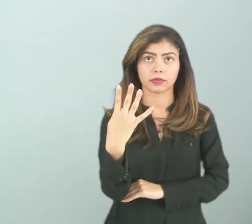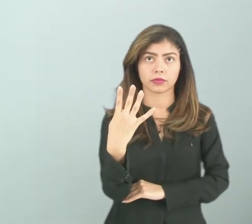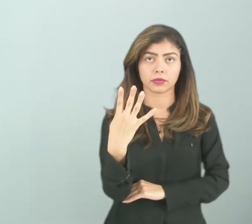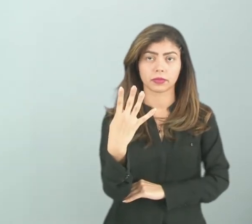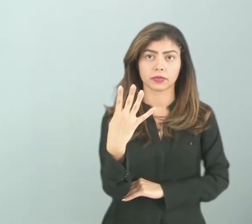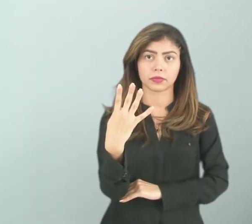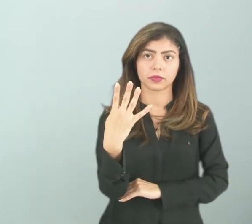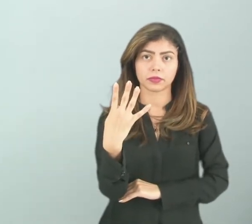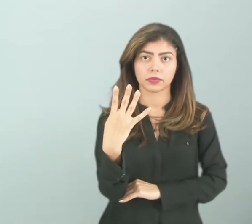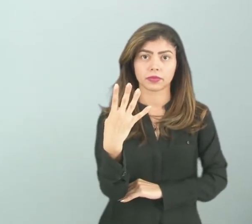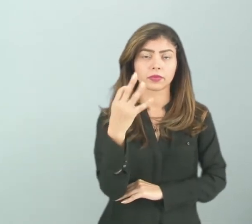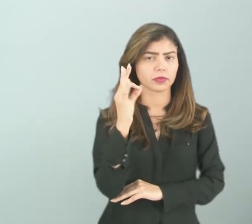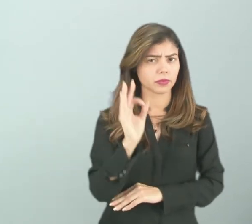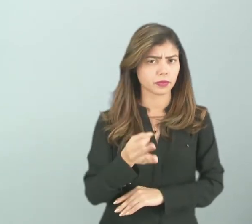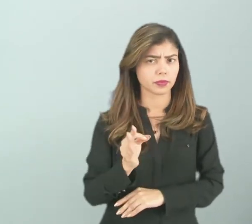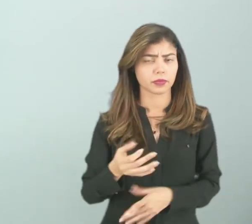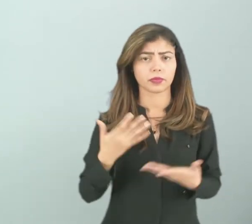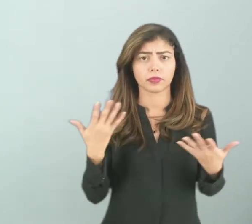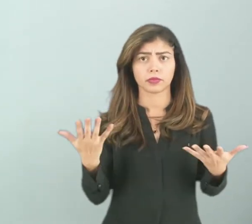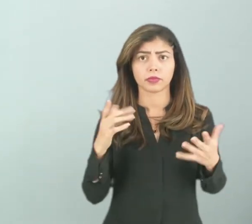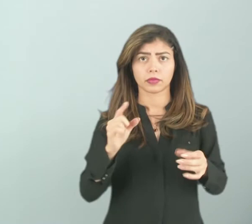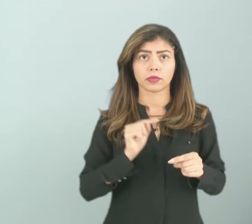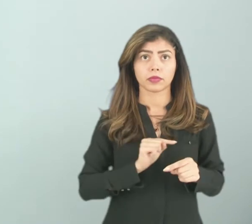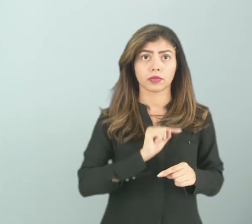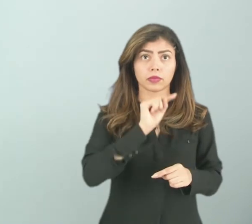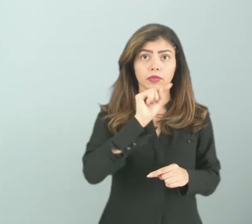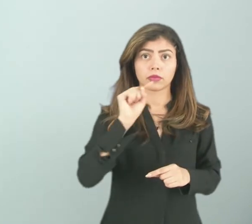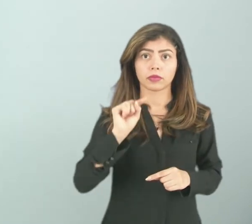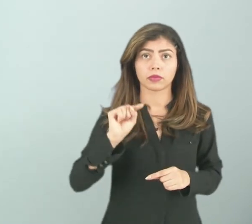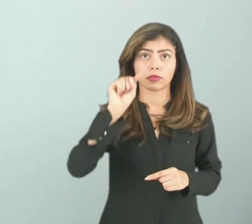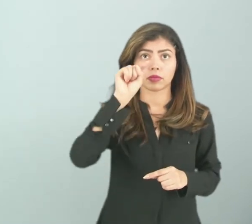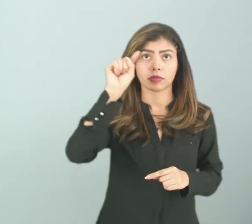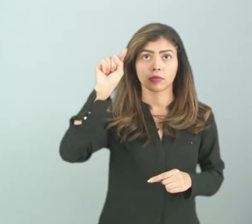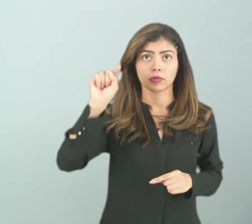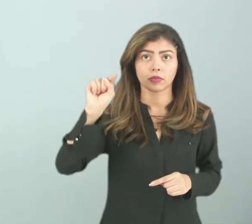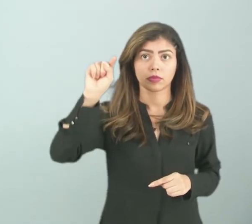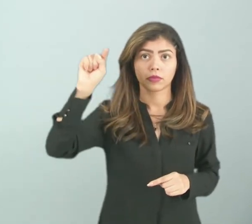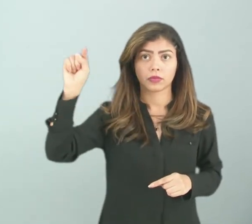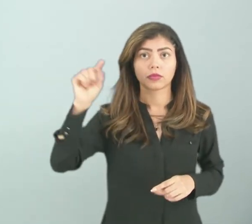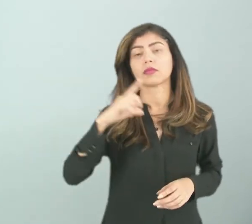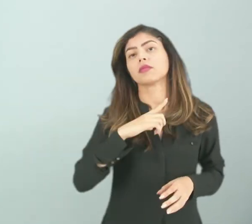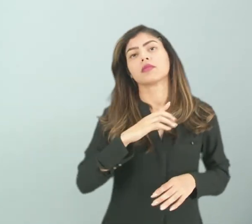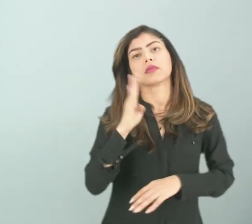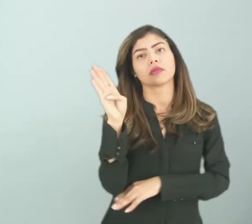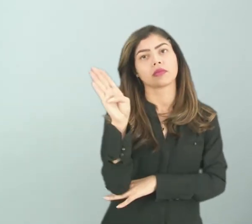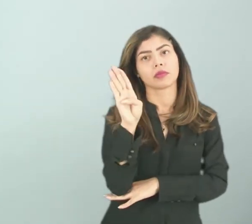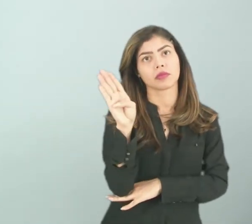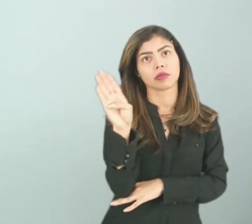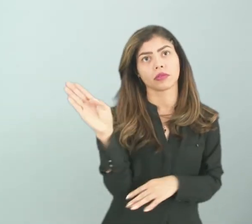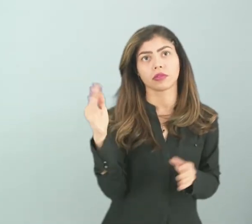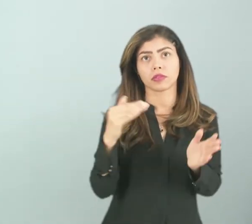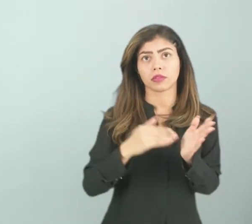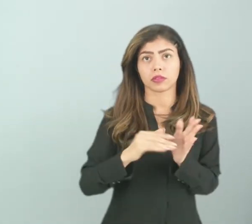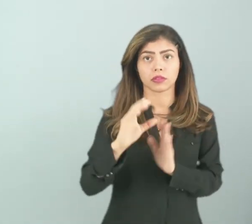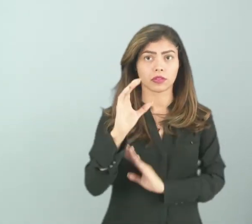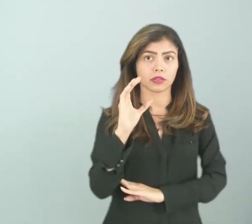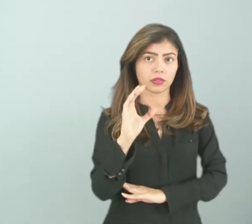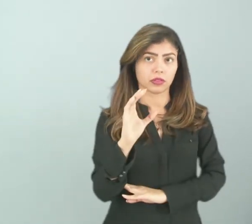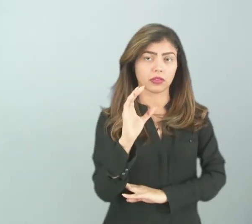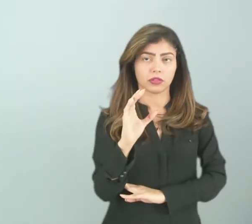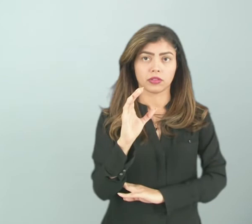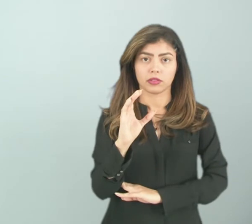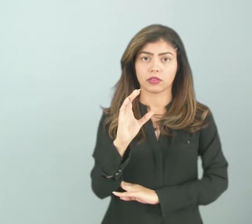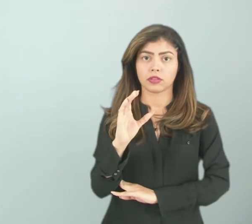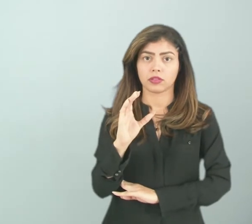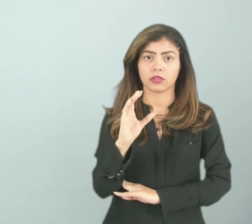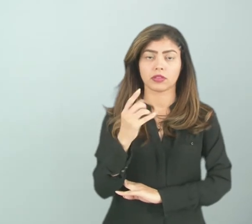4. Certinho? Então, essas são as coordenadas que nós podemos ter. Do ponto B até o ponto C, ele teve